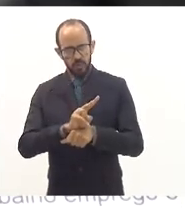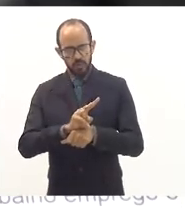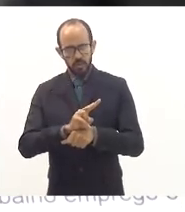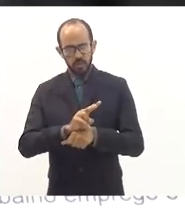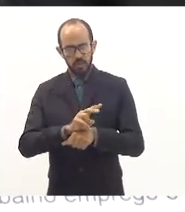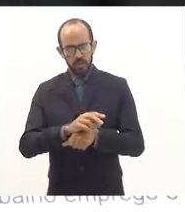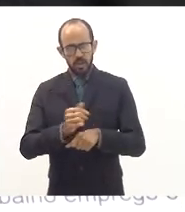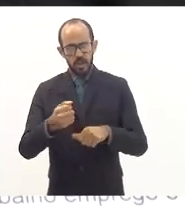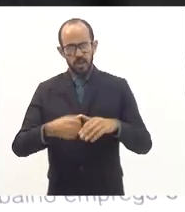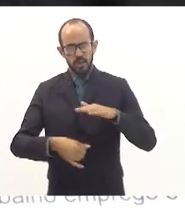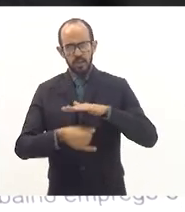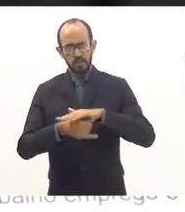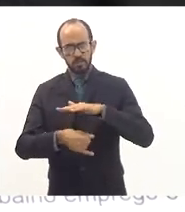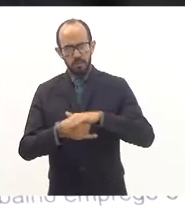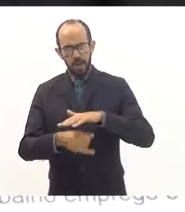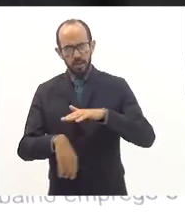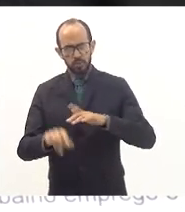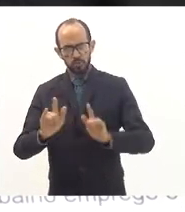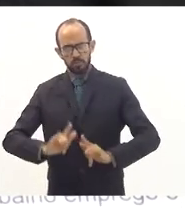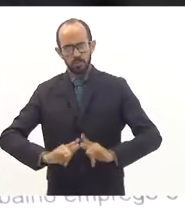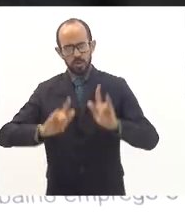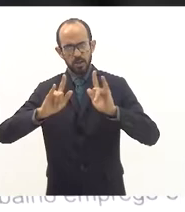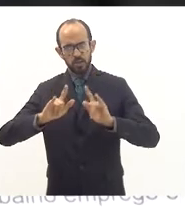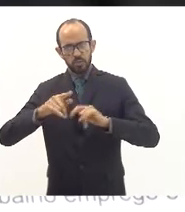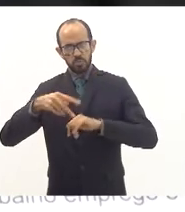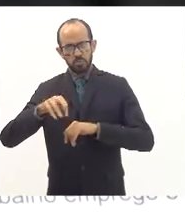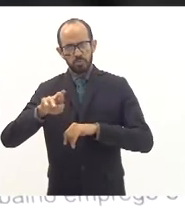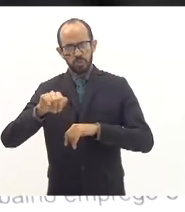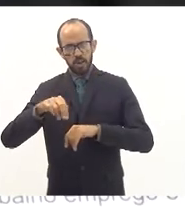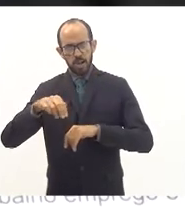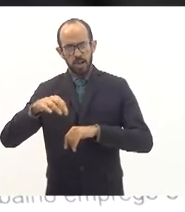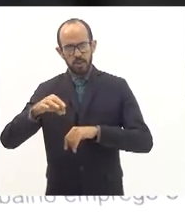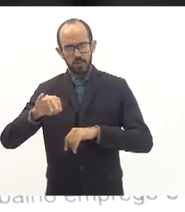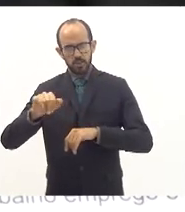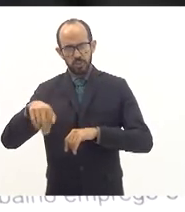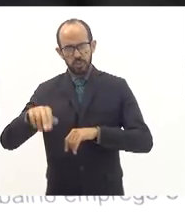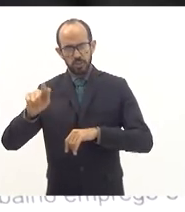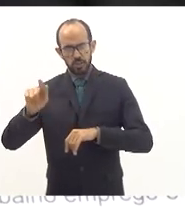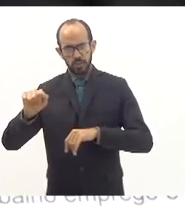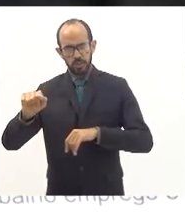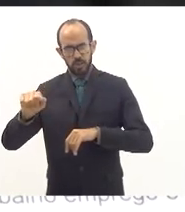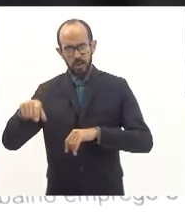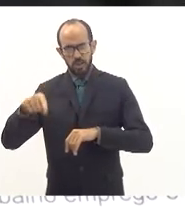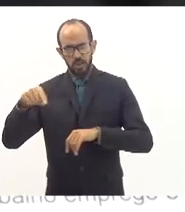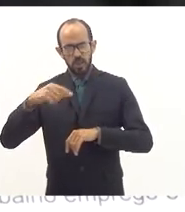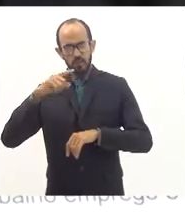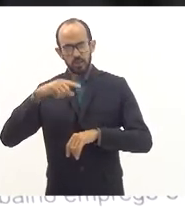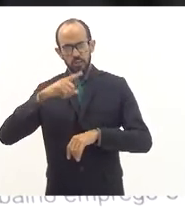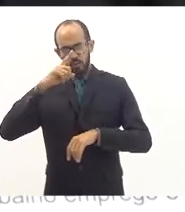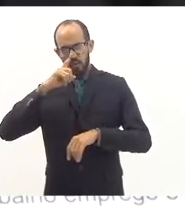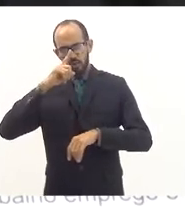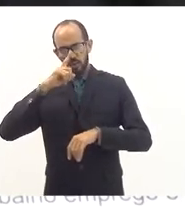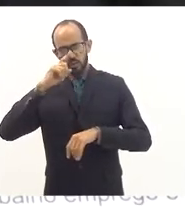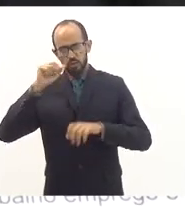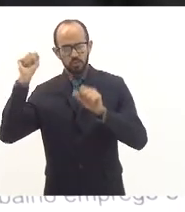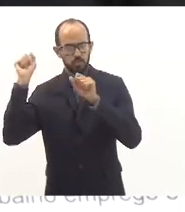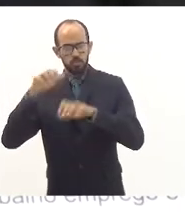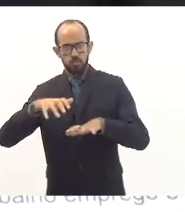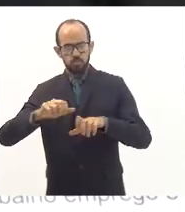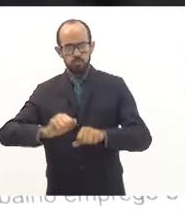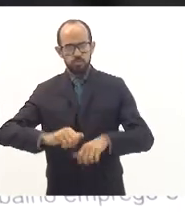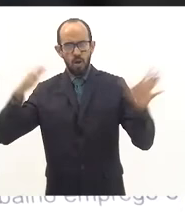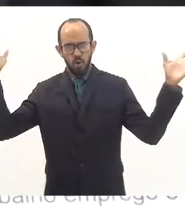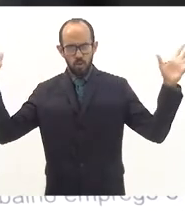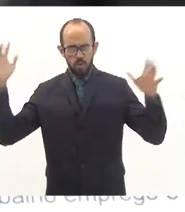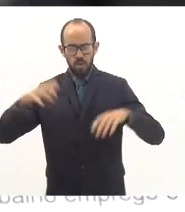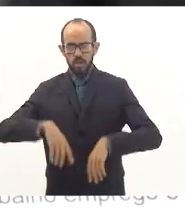do Palácio do Piratini estava sendo ameaçado de ser bombardeado pelos caças do 5º Comar, ali de Canoas, e Brizola fez um discurso